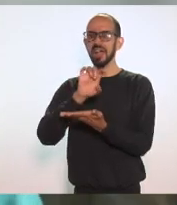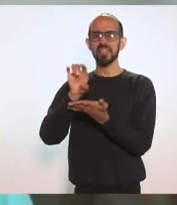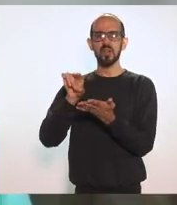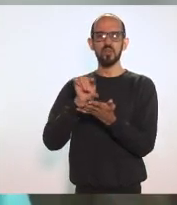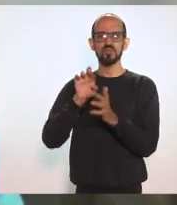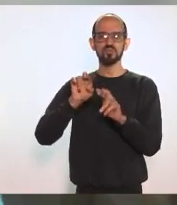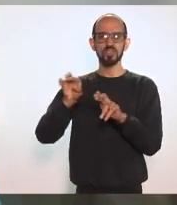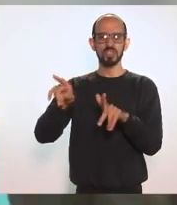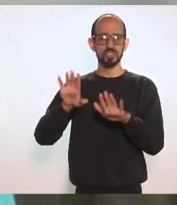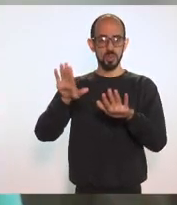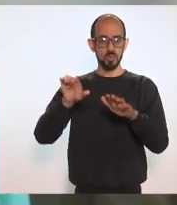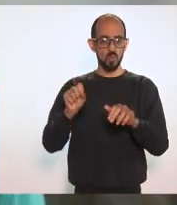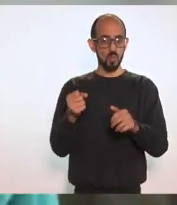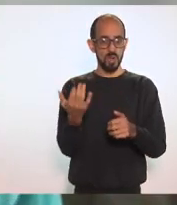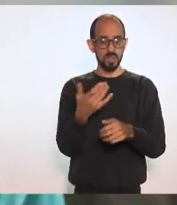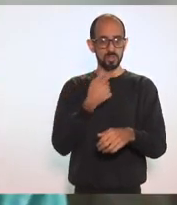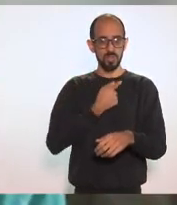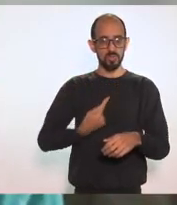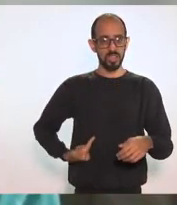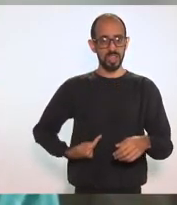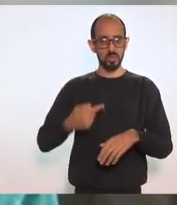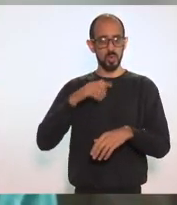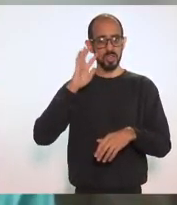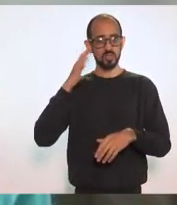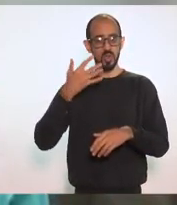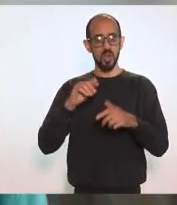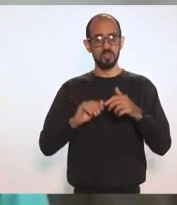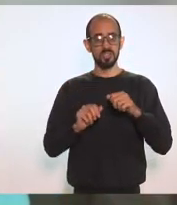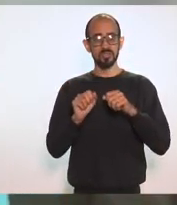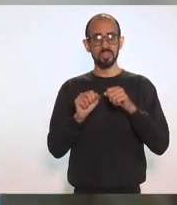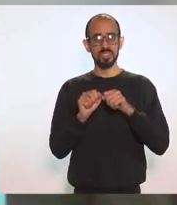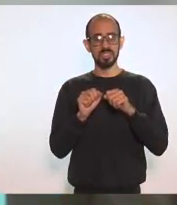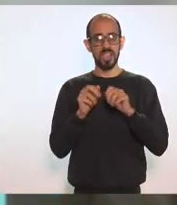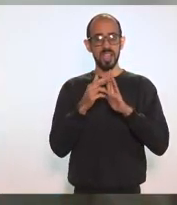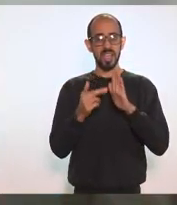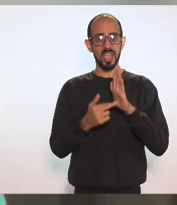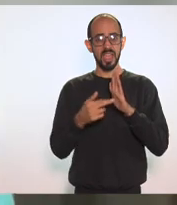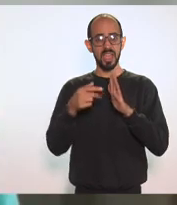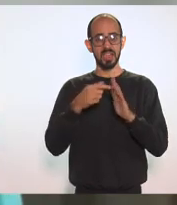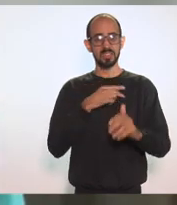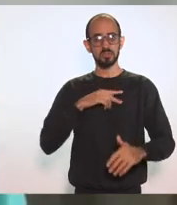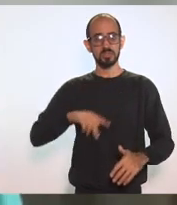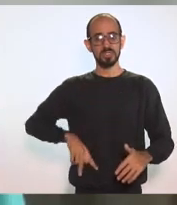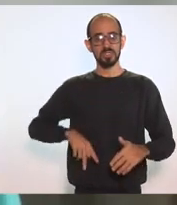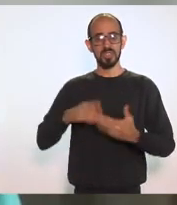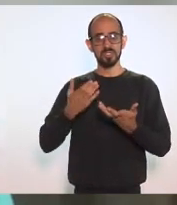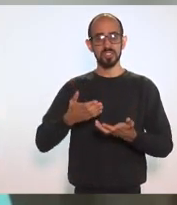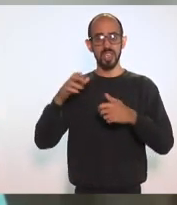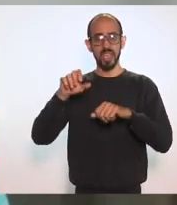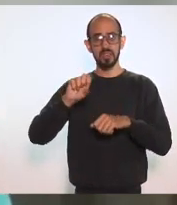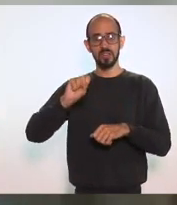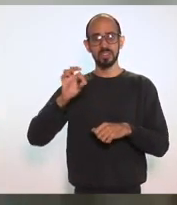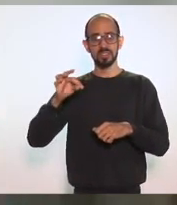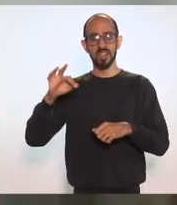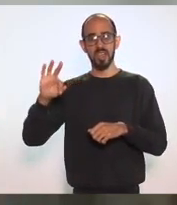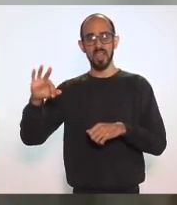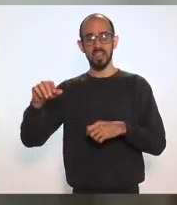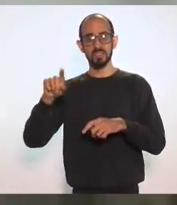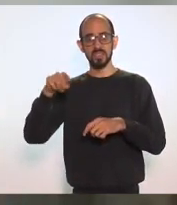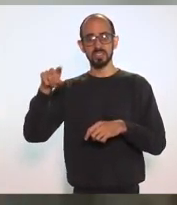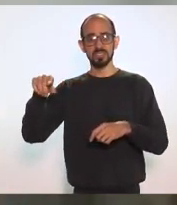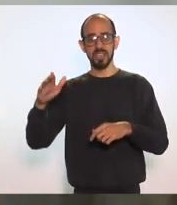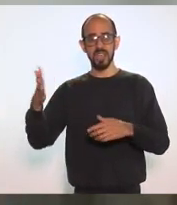resolvem restringir, o presidente da República argue a decisão no Supremo Tribunal Federal. Ou nós